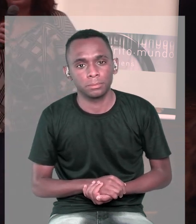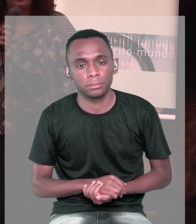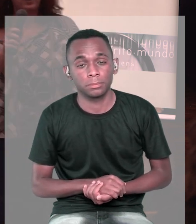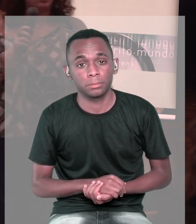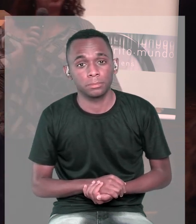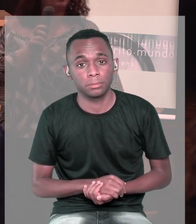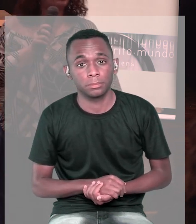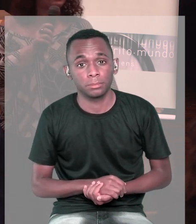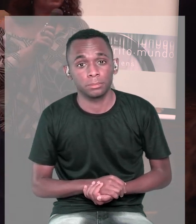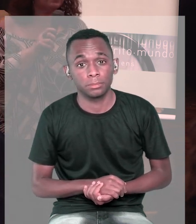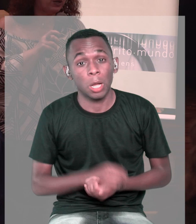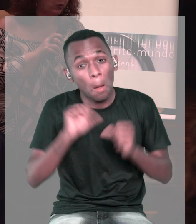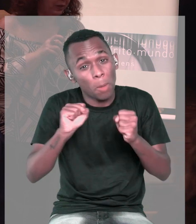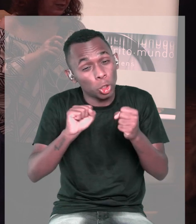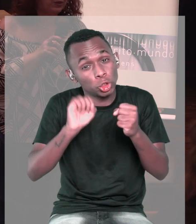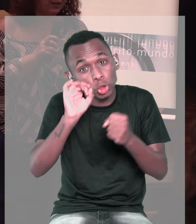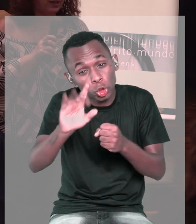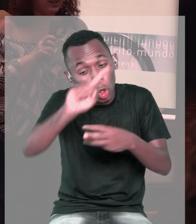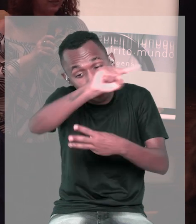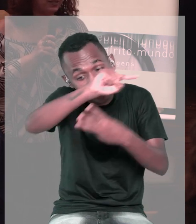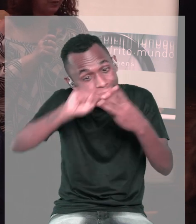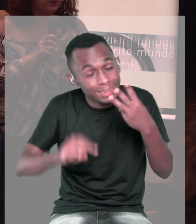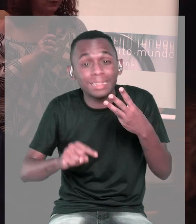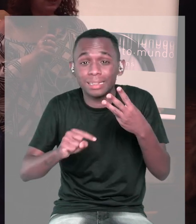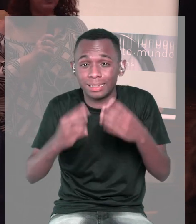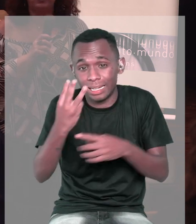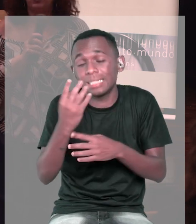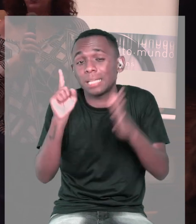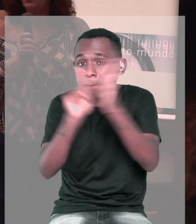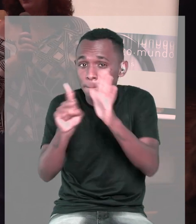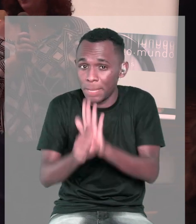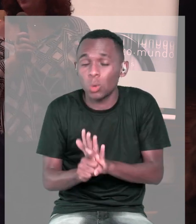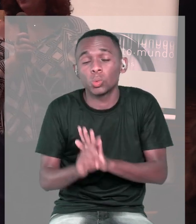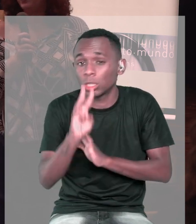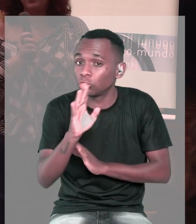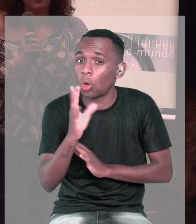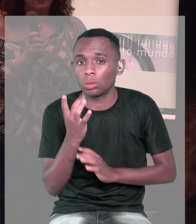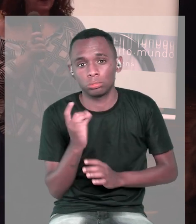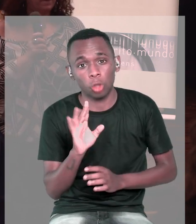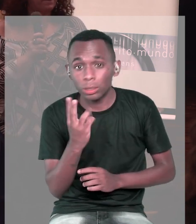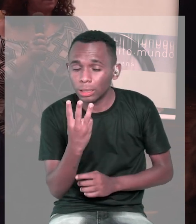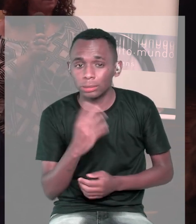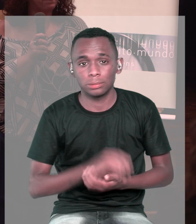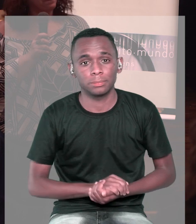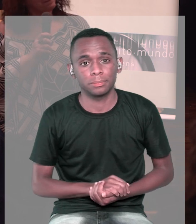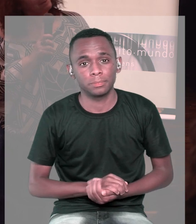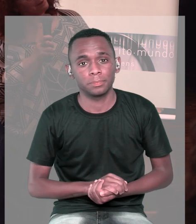Gente, a gente só pode 3 perguntas. Alguém quer fazer a pergunta? Número 1.